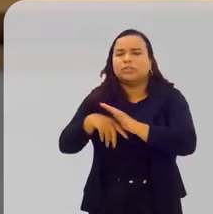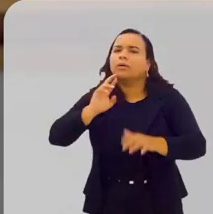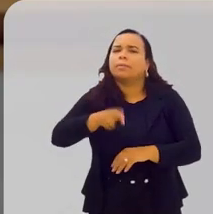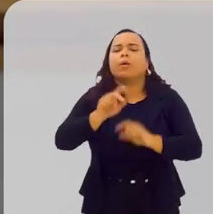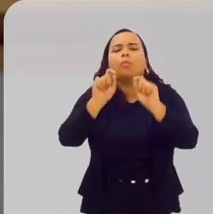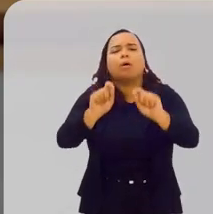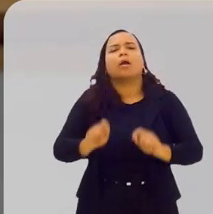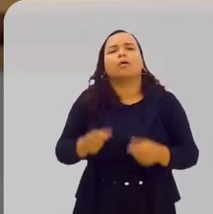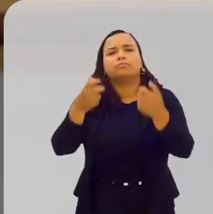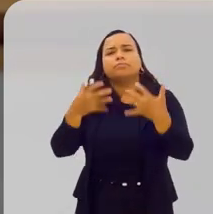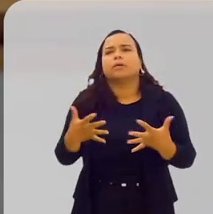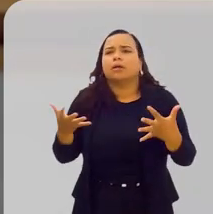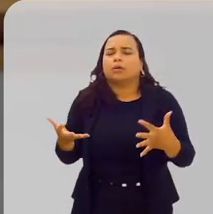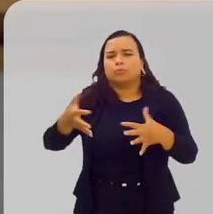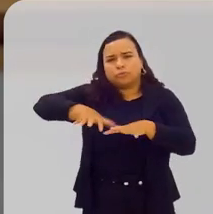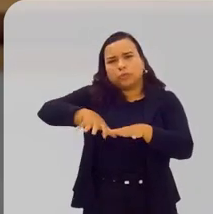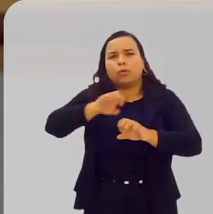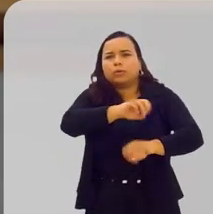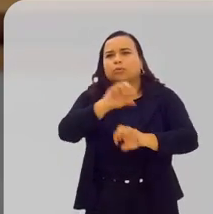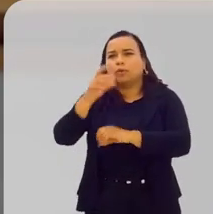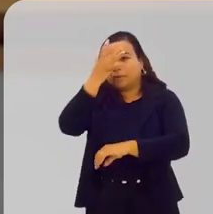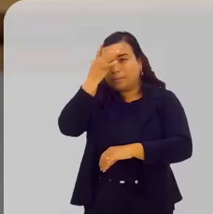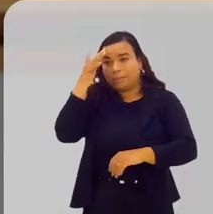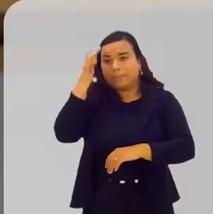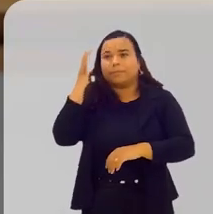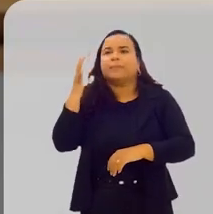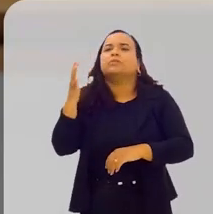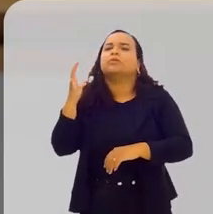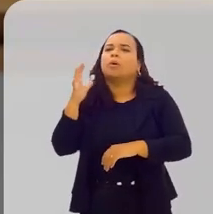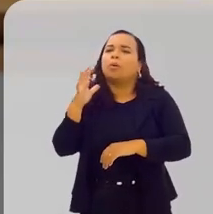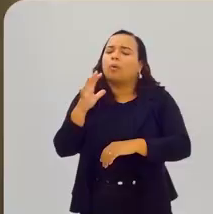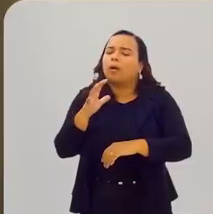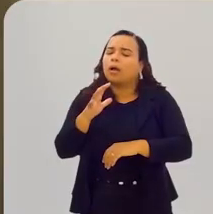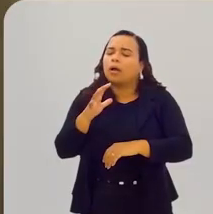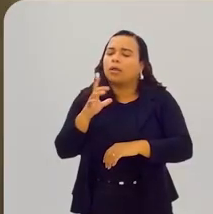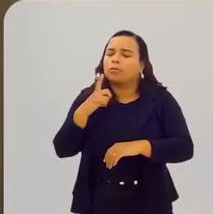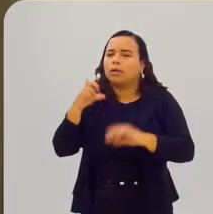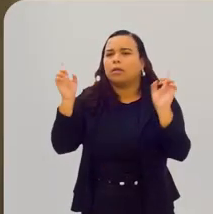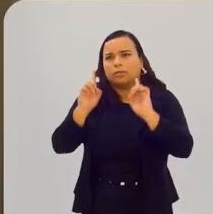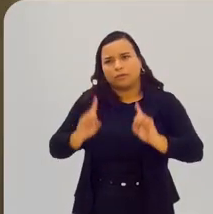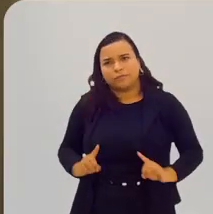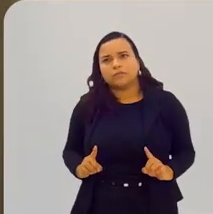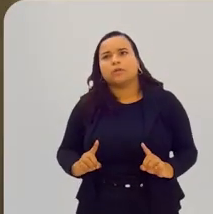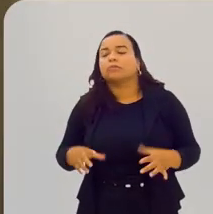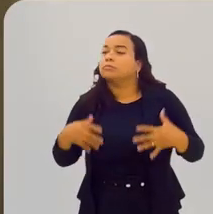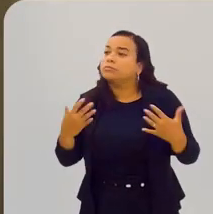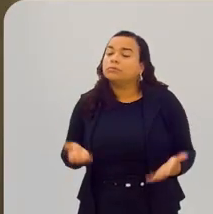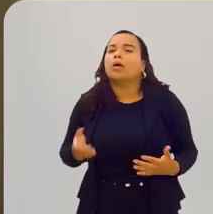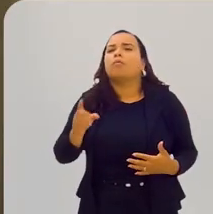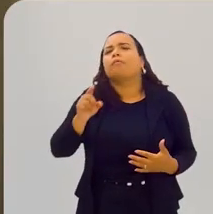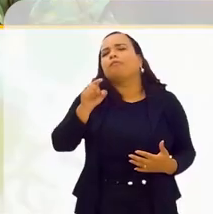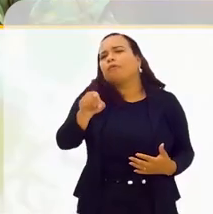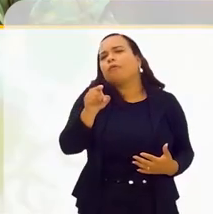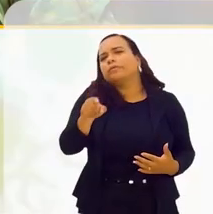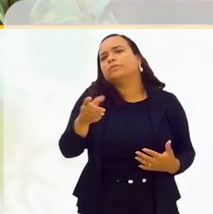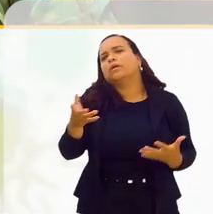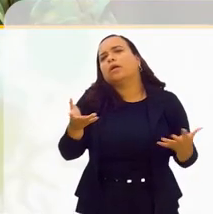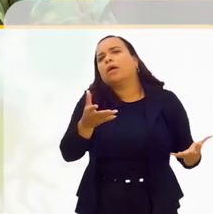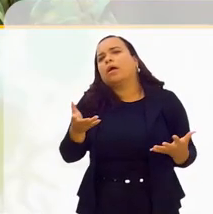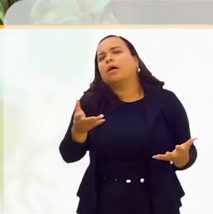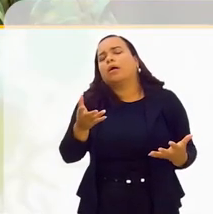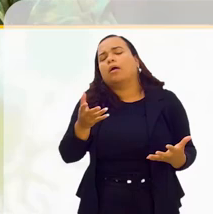a minha pesquisa foi inclusão em educação das pessoas com deficiência então você não é